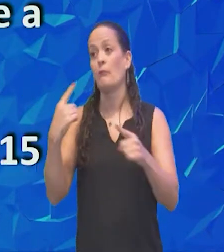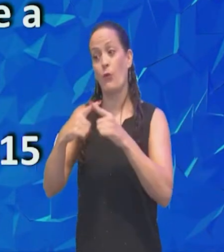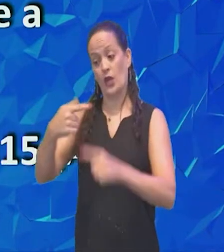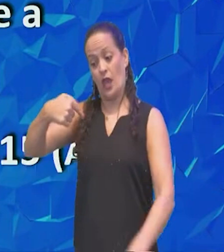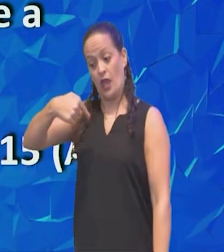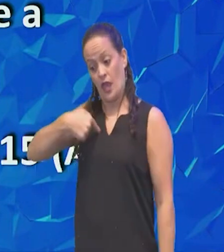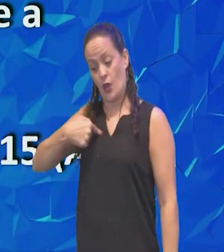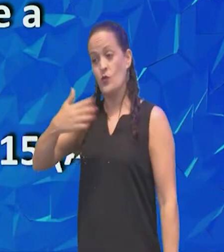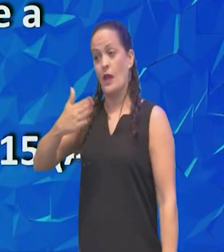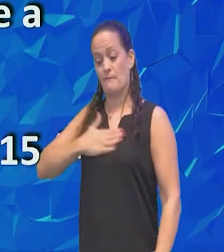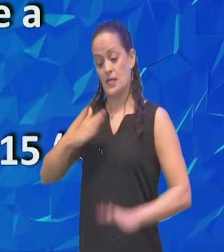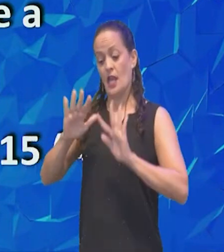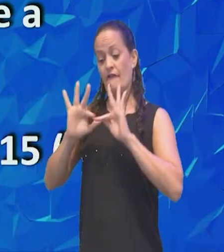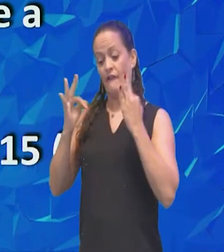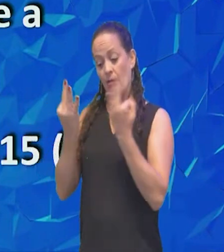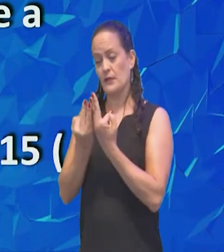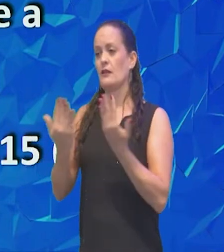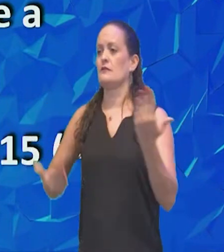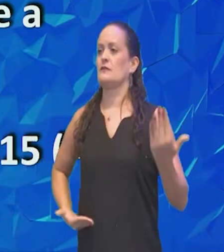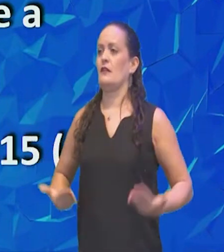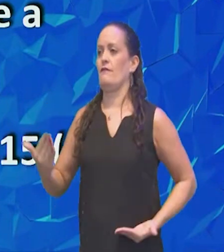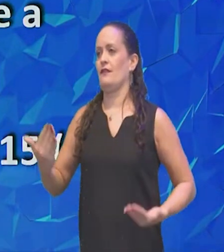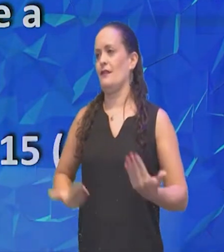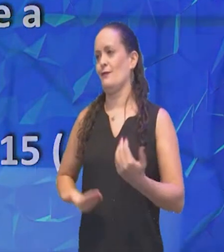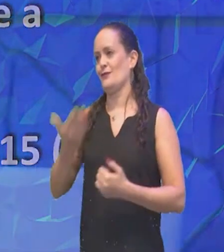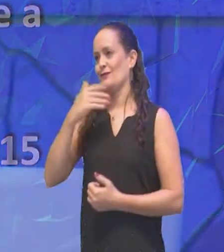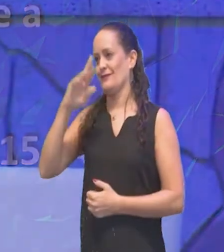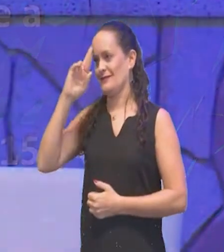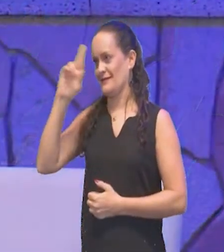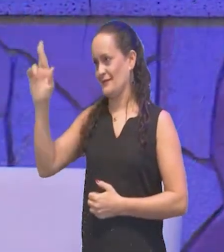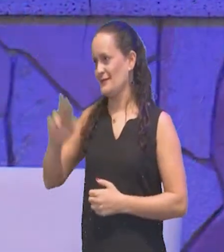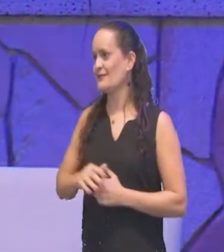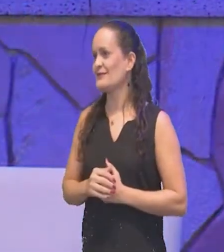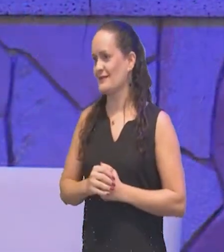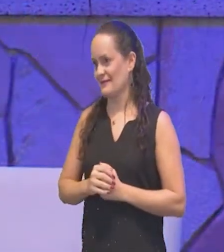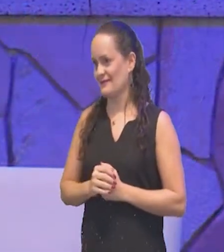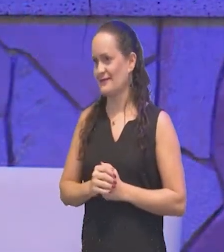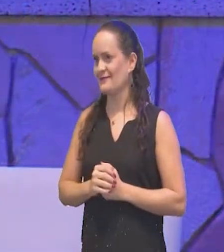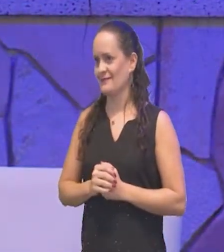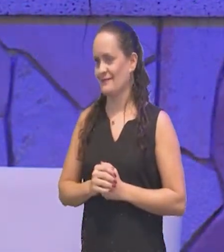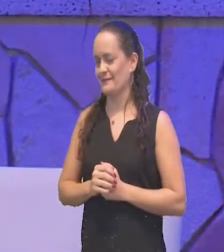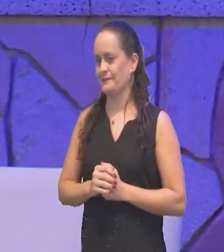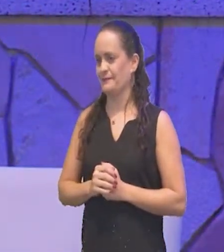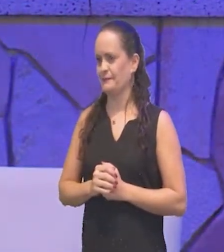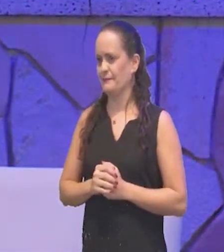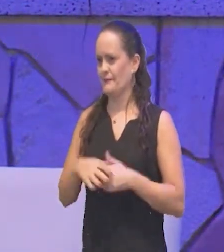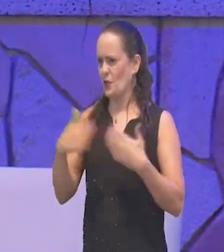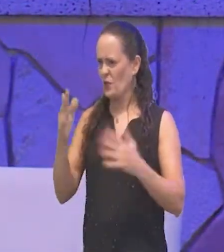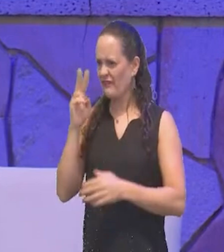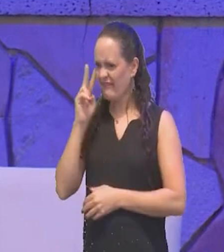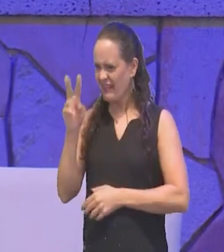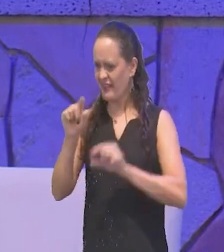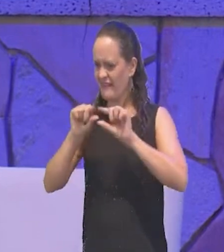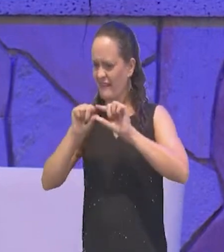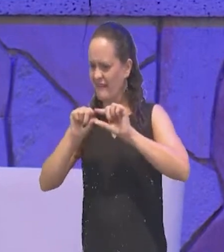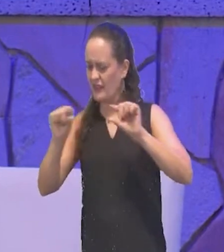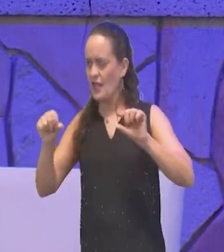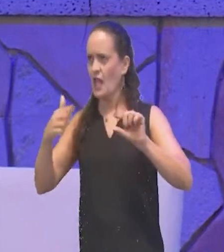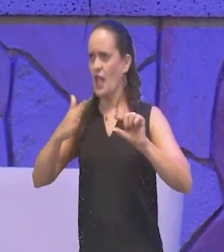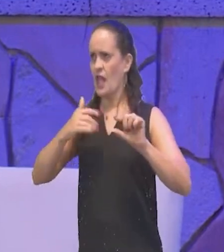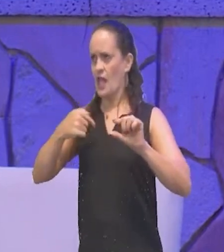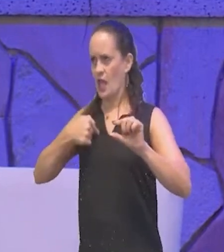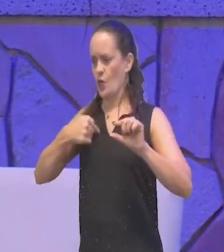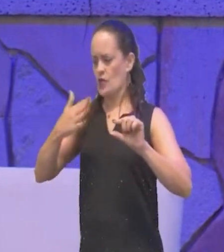casa serviremos ao Senhor. Quando ouvimos esta expressão, eu e a